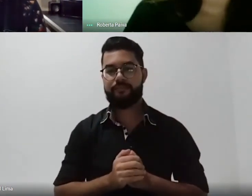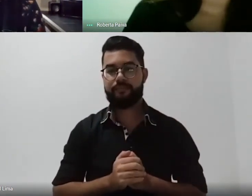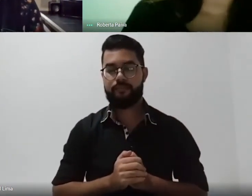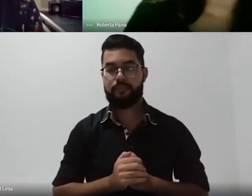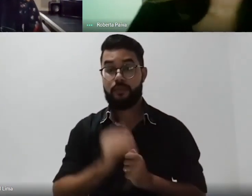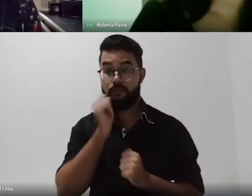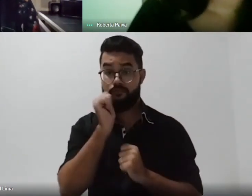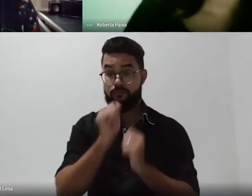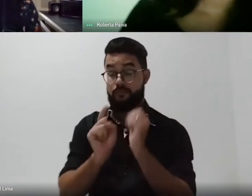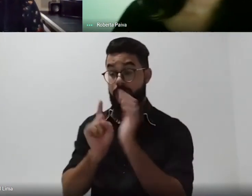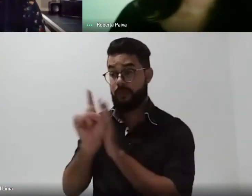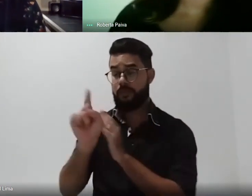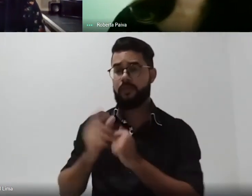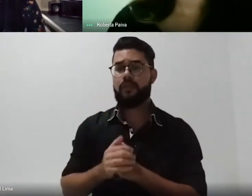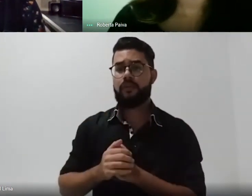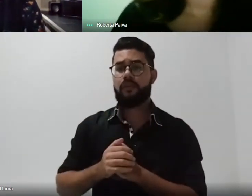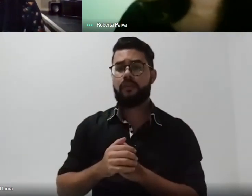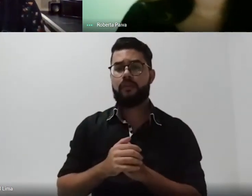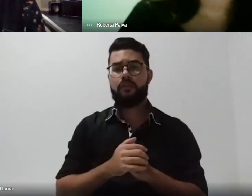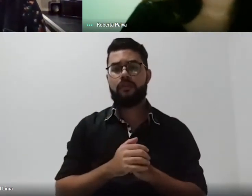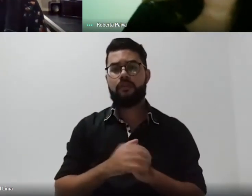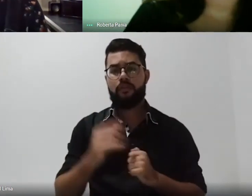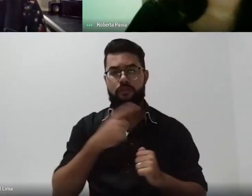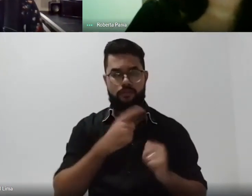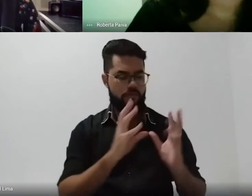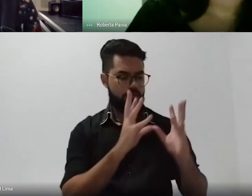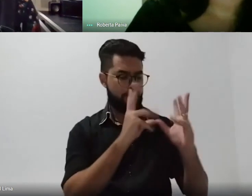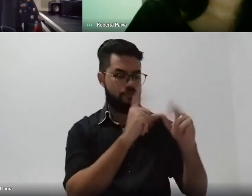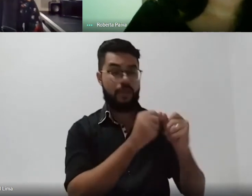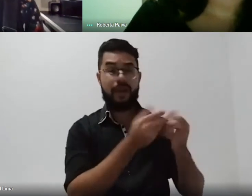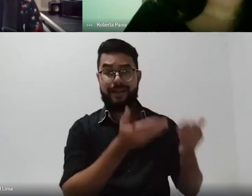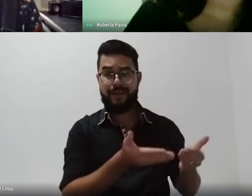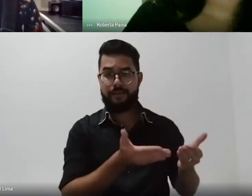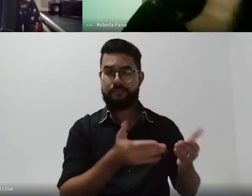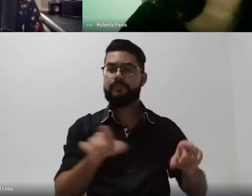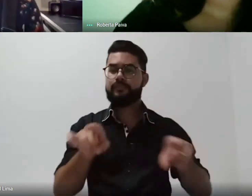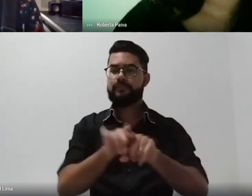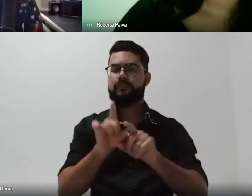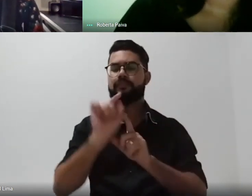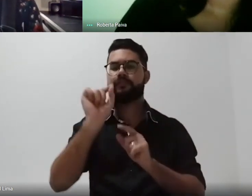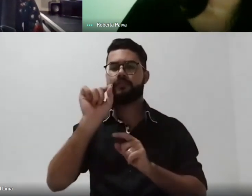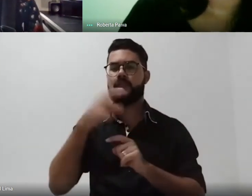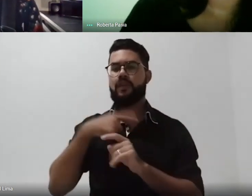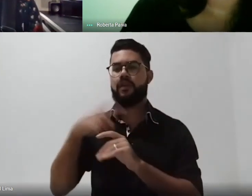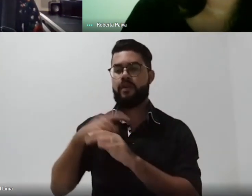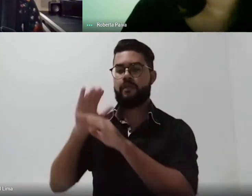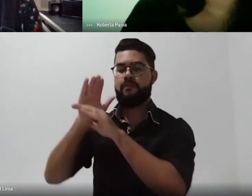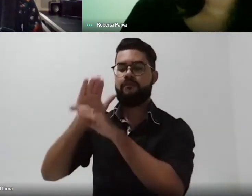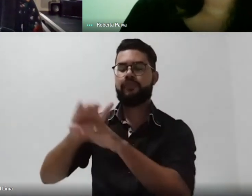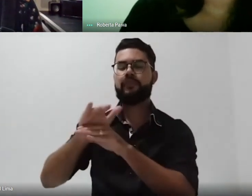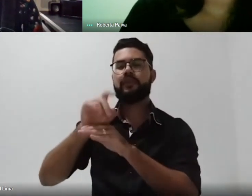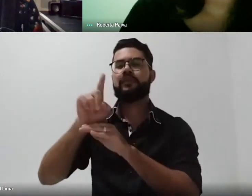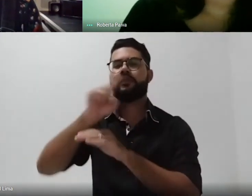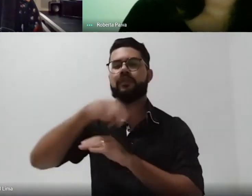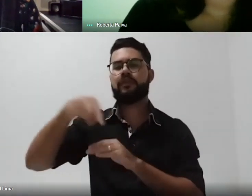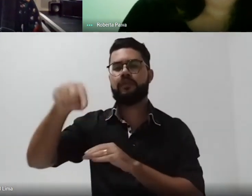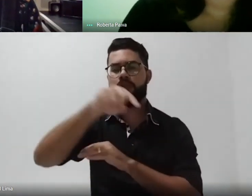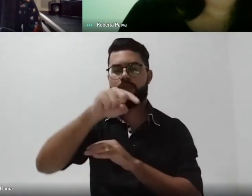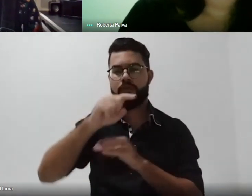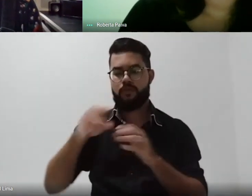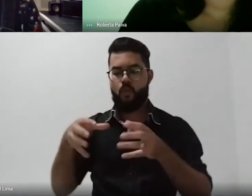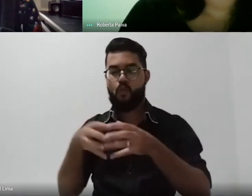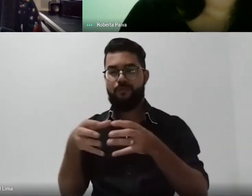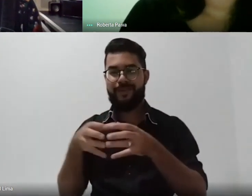pergunta: o Parklet trouxe também a intenção de sensibilizar a comunidade do campus, João Pessoa